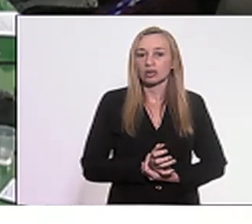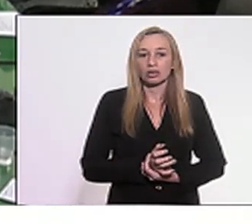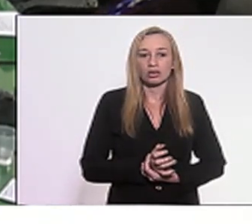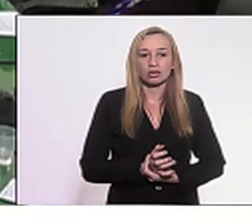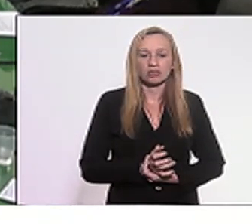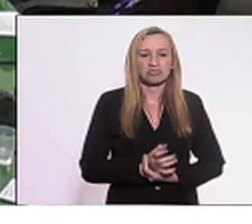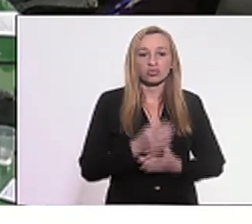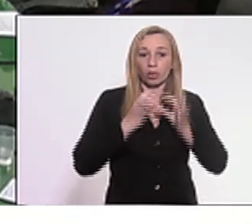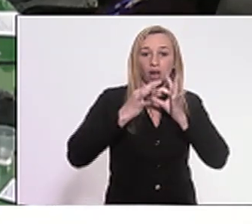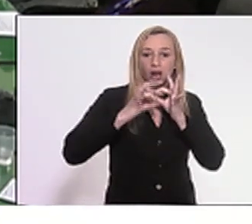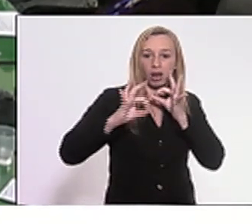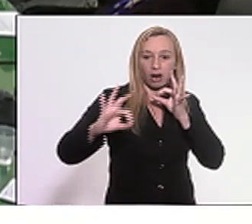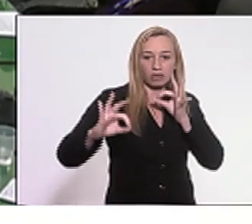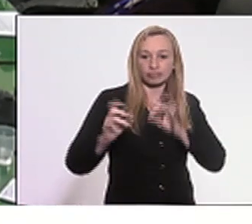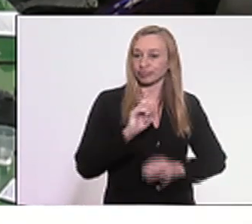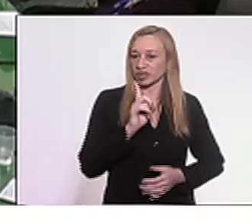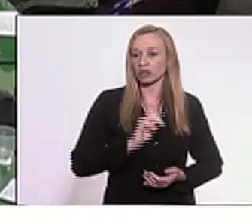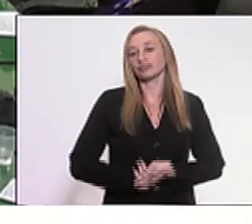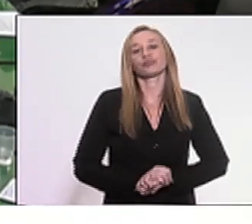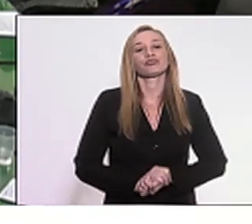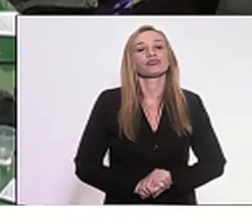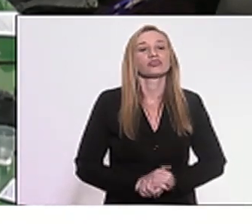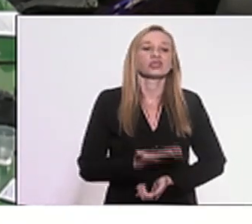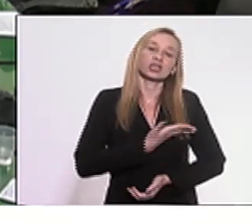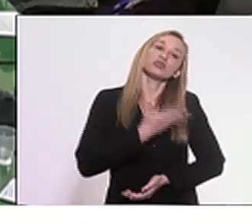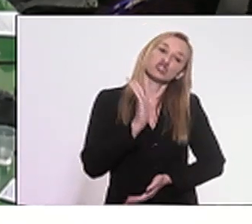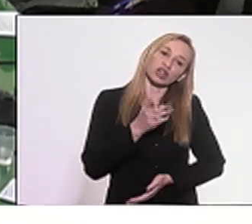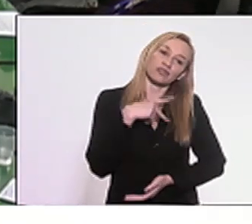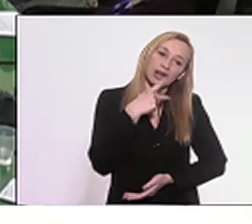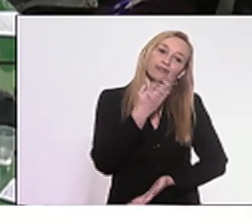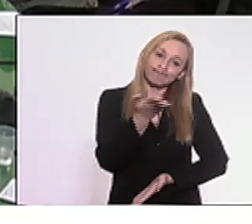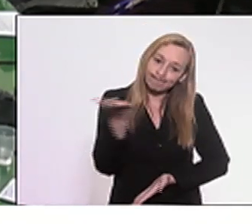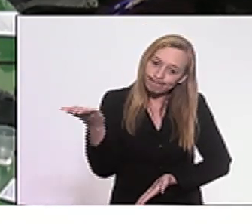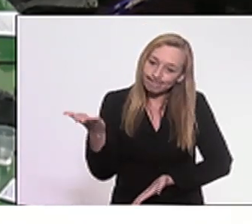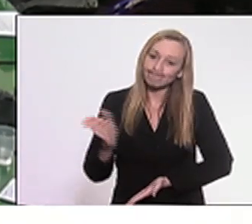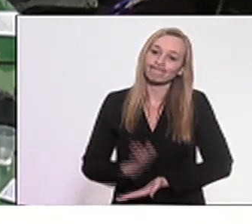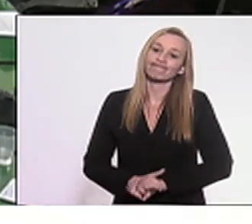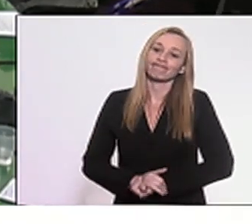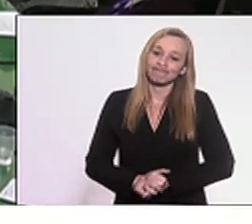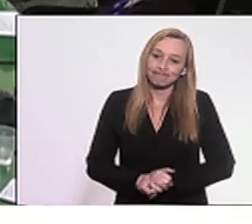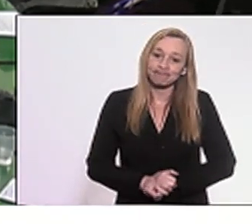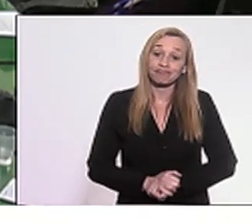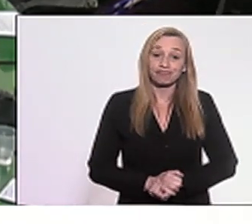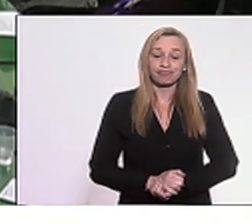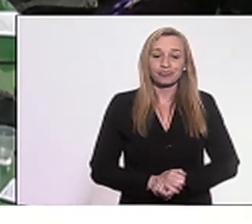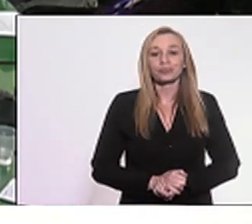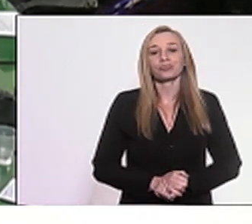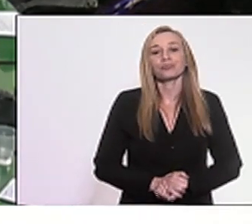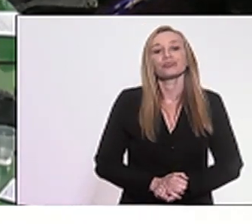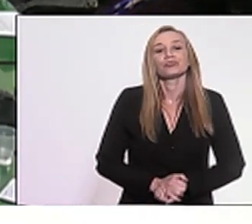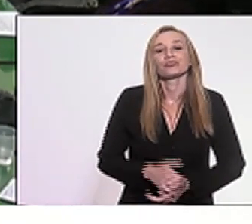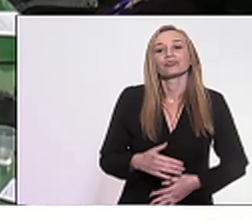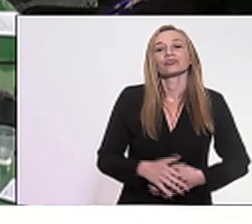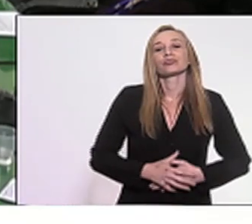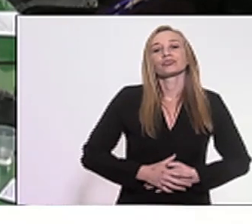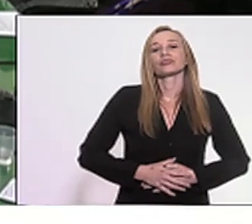Não vou me alongar muito. Os colegas já foram bastante instrutivos.